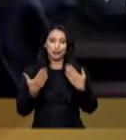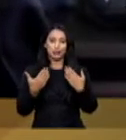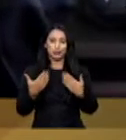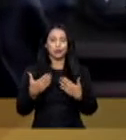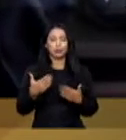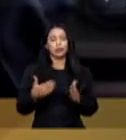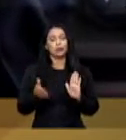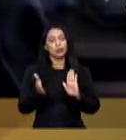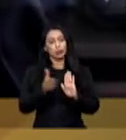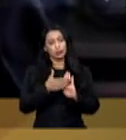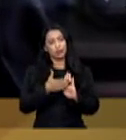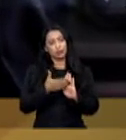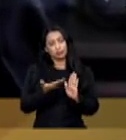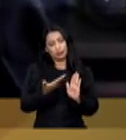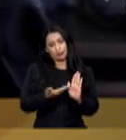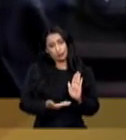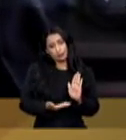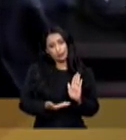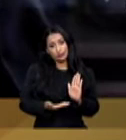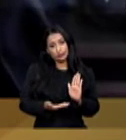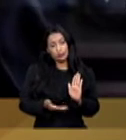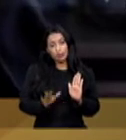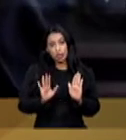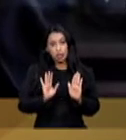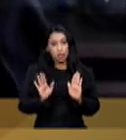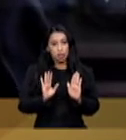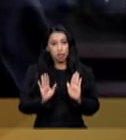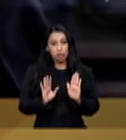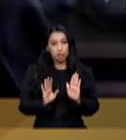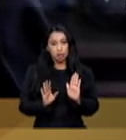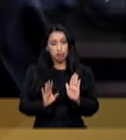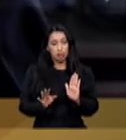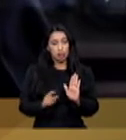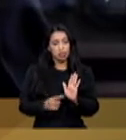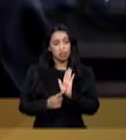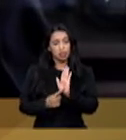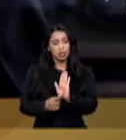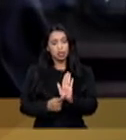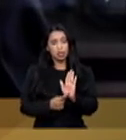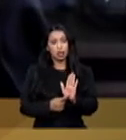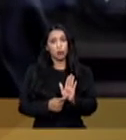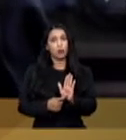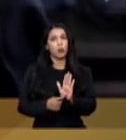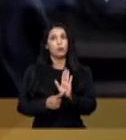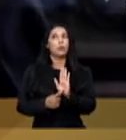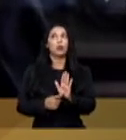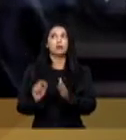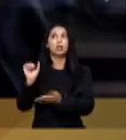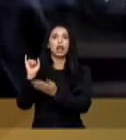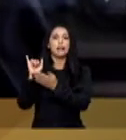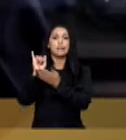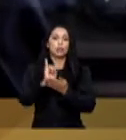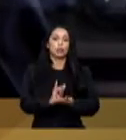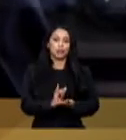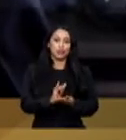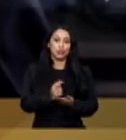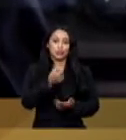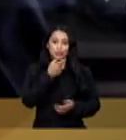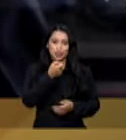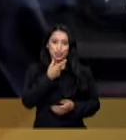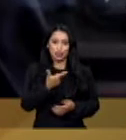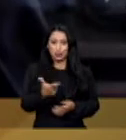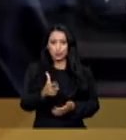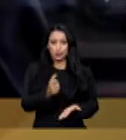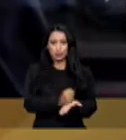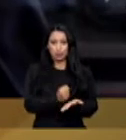aqui. E, inclusive, não cobria esta situação da importação de medicamentos sem registro.